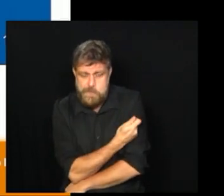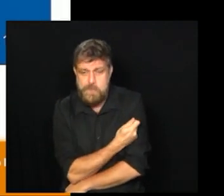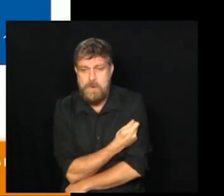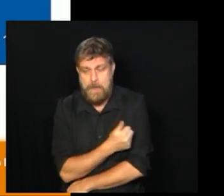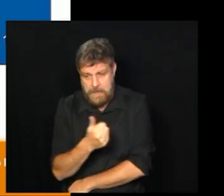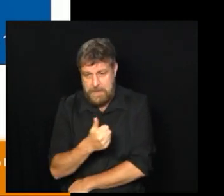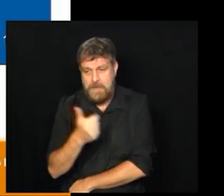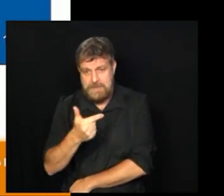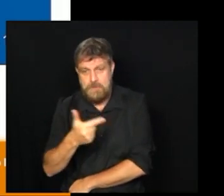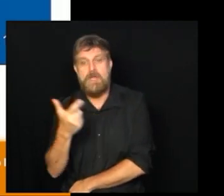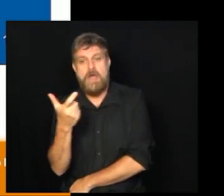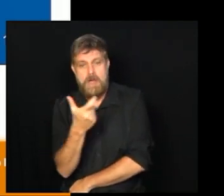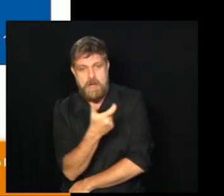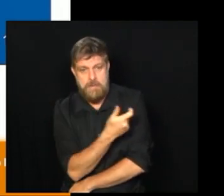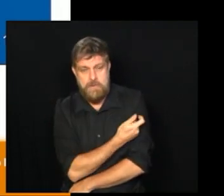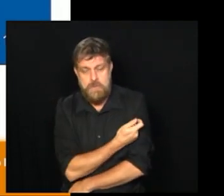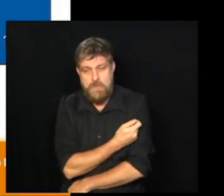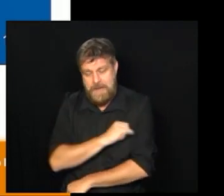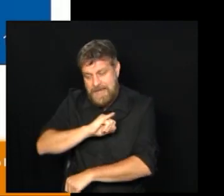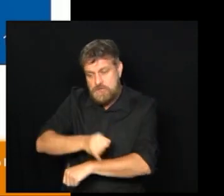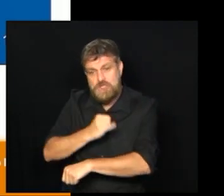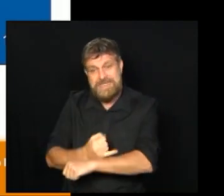vacina e com dose única,